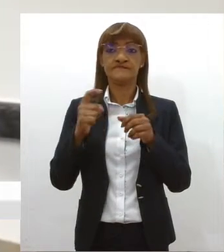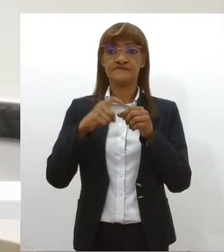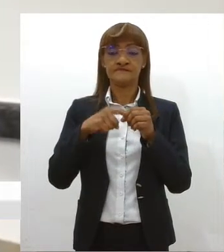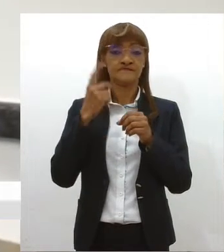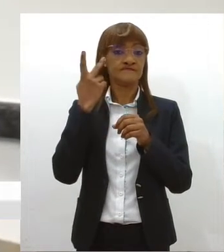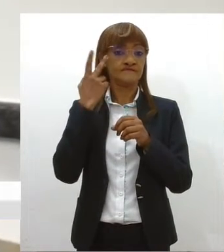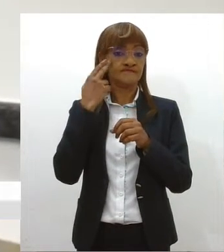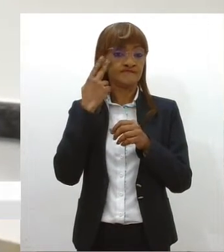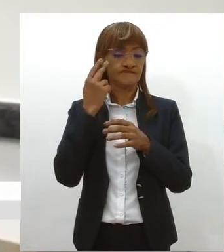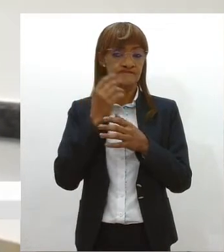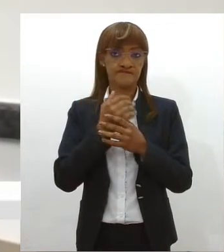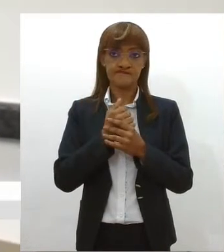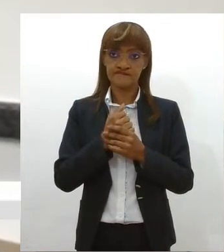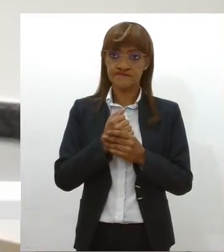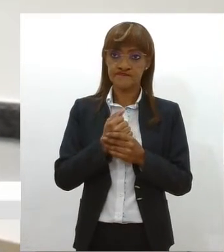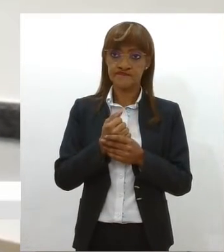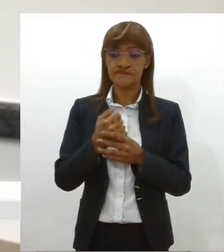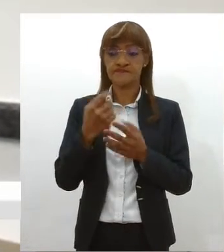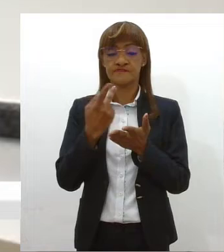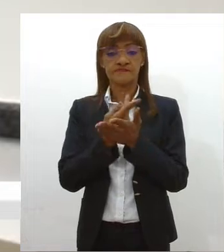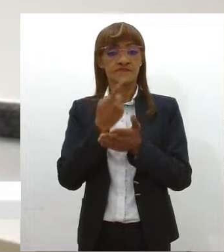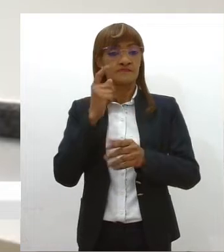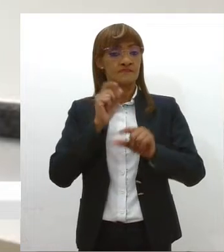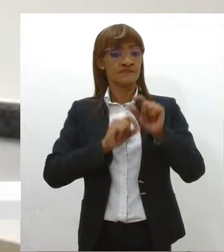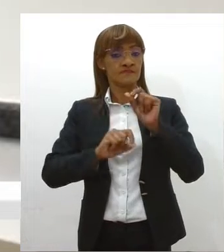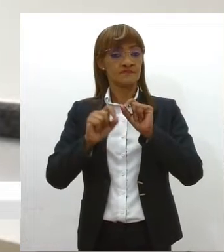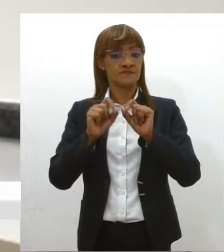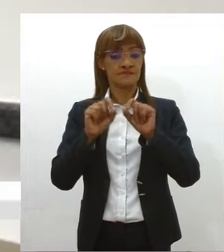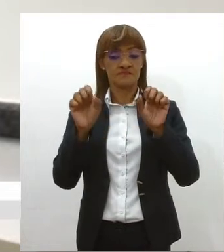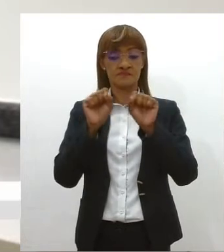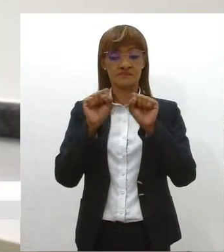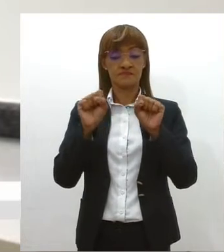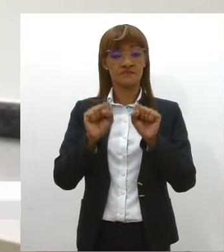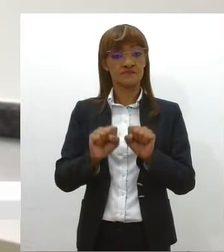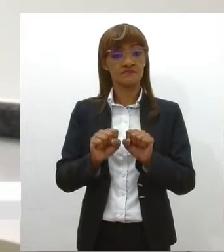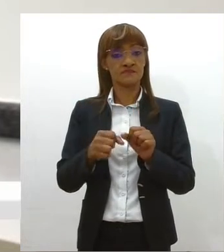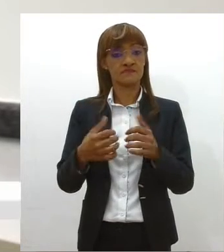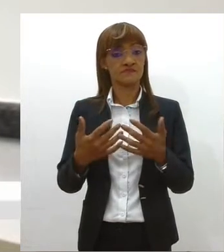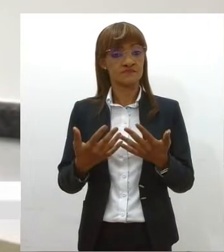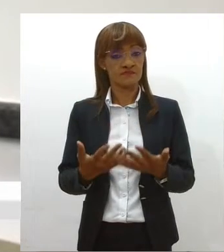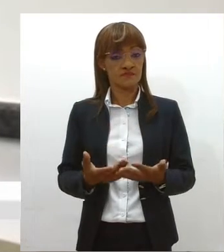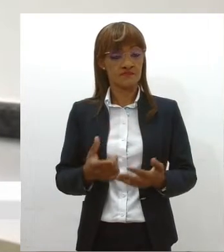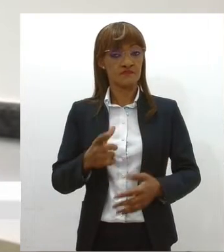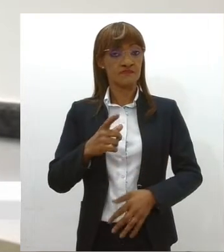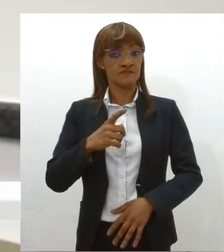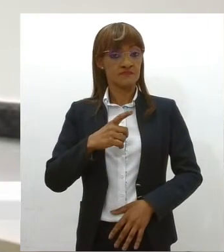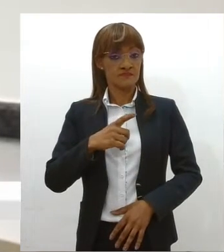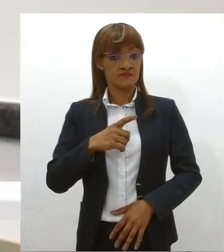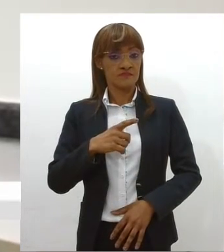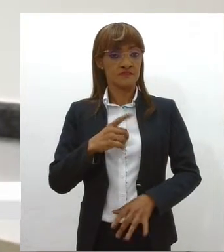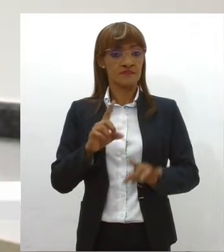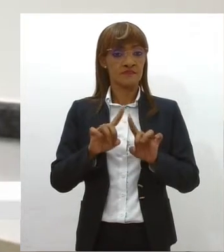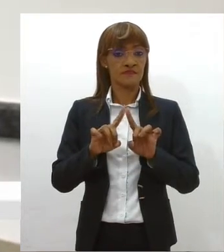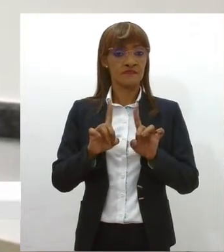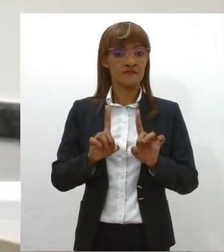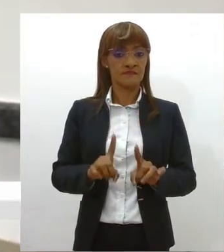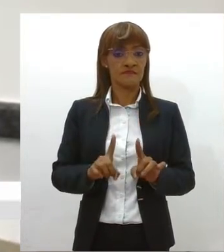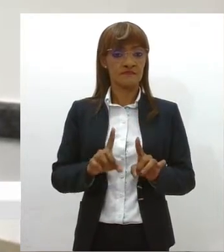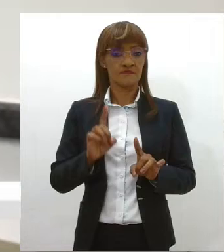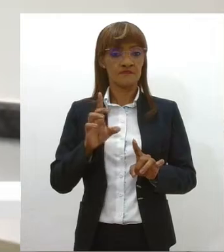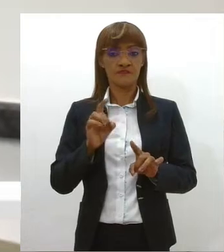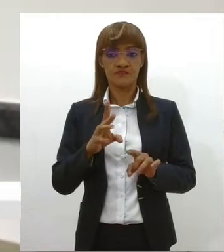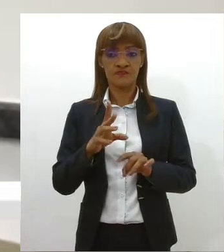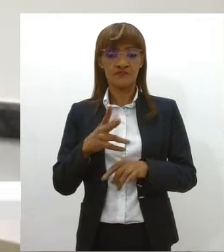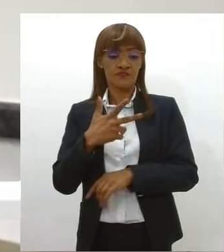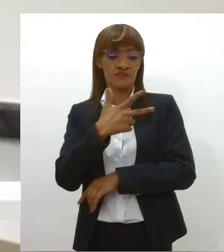isso acontece por conta do sistema imunológico que é ativado. Ah, mas isso só acontece com a vacina do Covid?